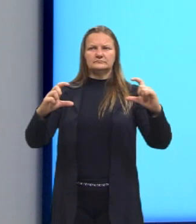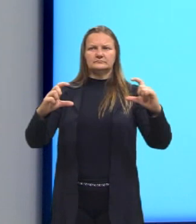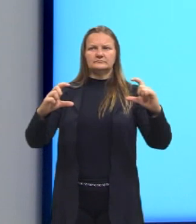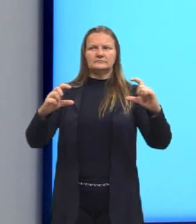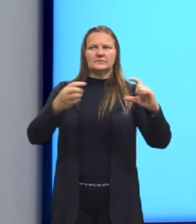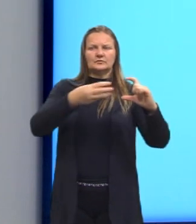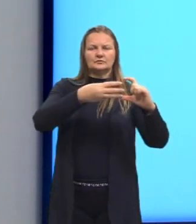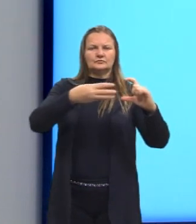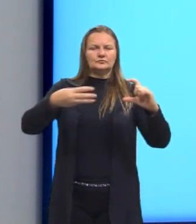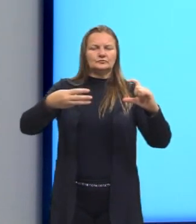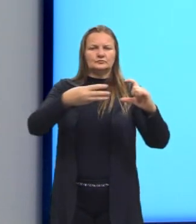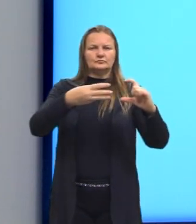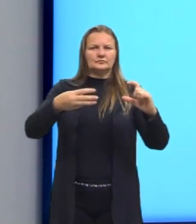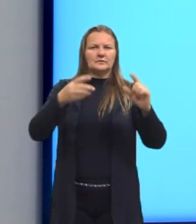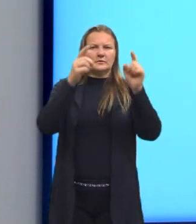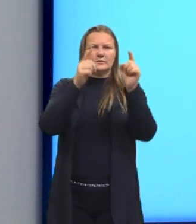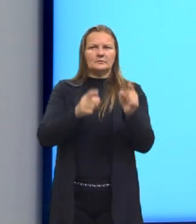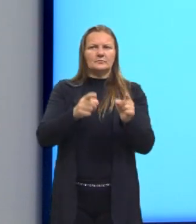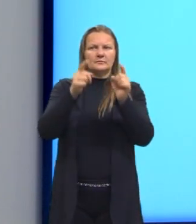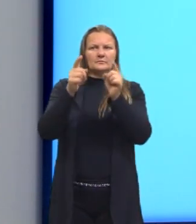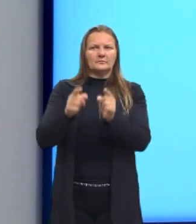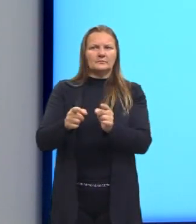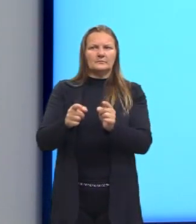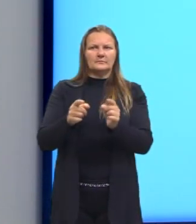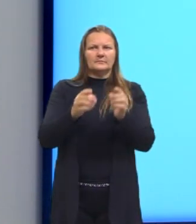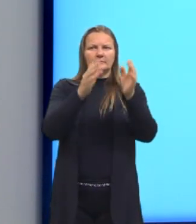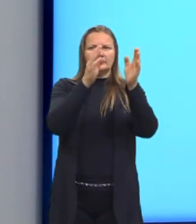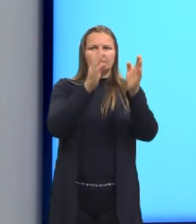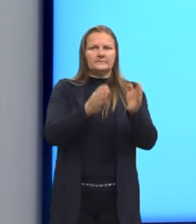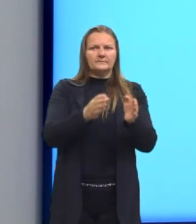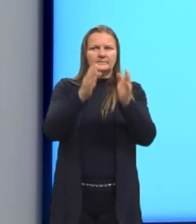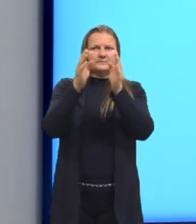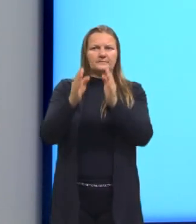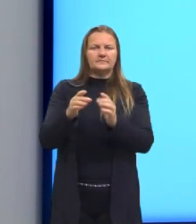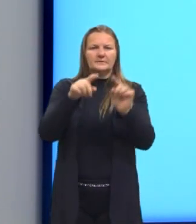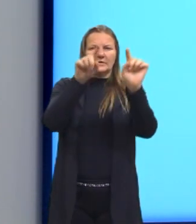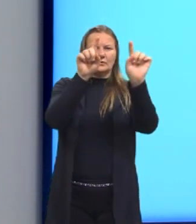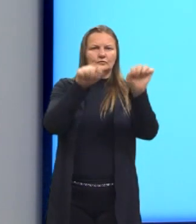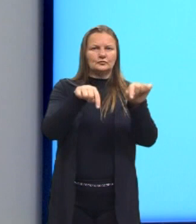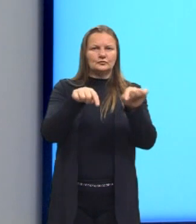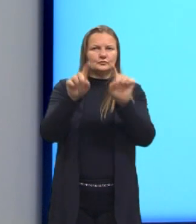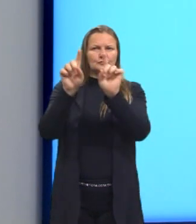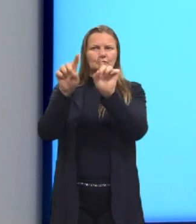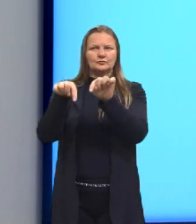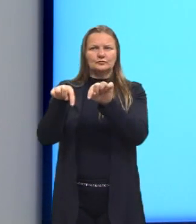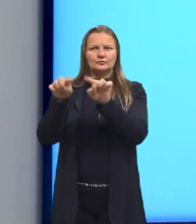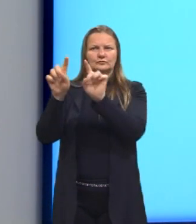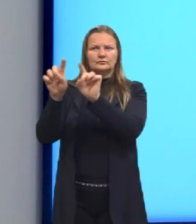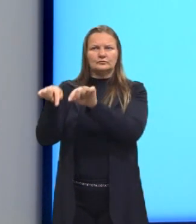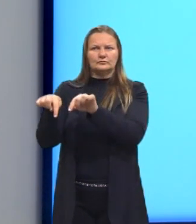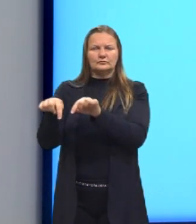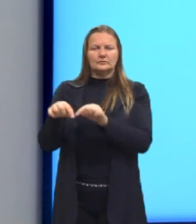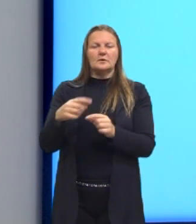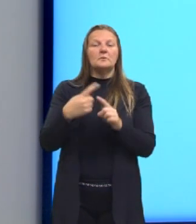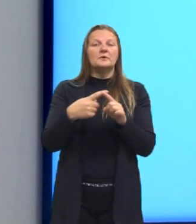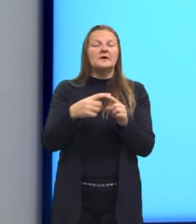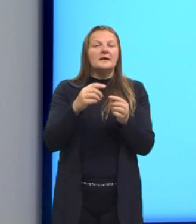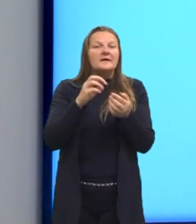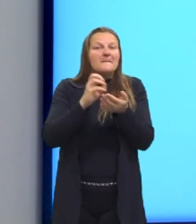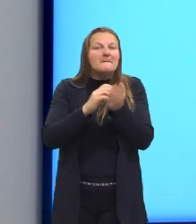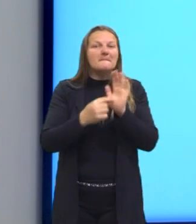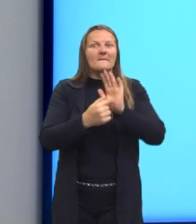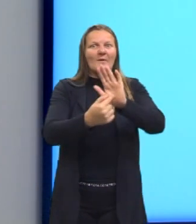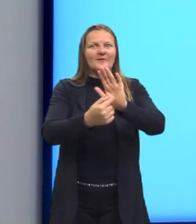colocar os elementos entre duas barrinhas para, né, mostrar que a gente está calculando o determinante. Só que na regra